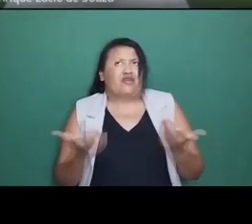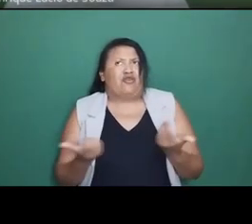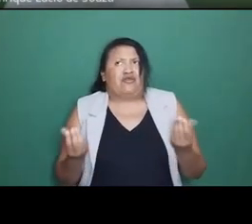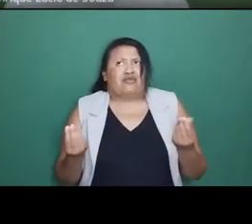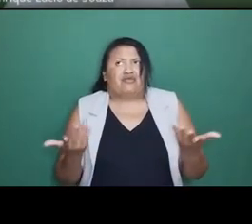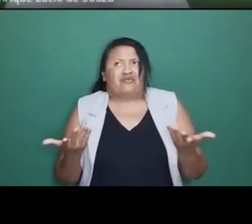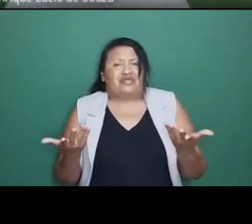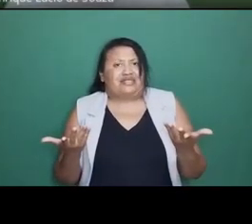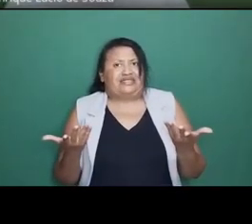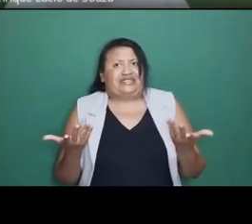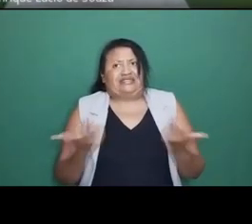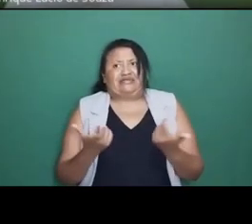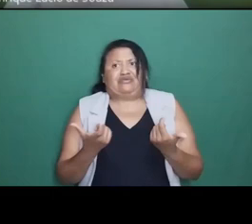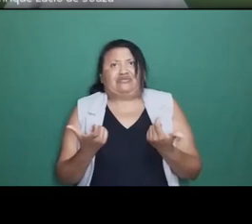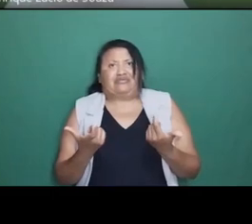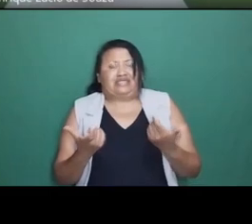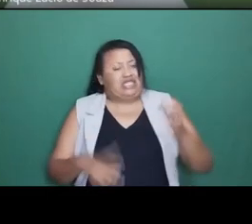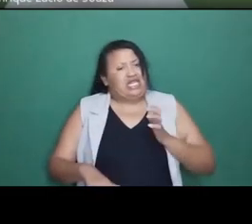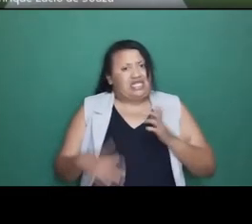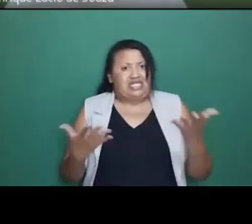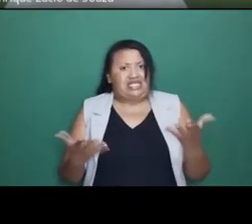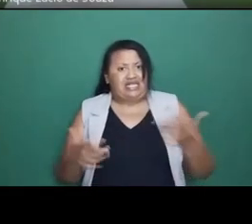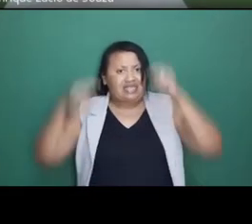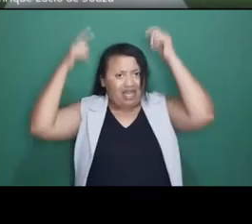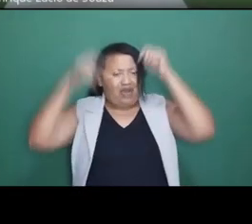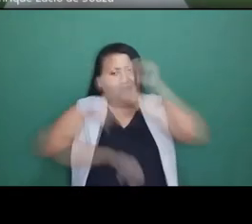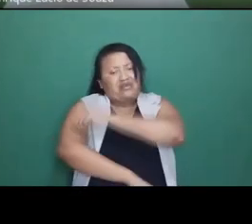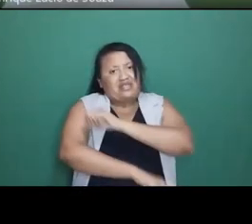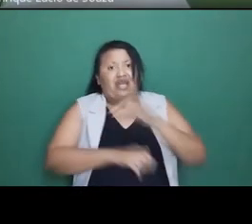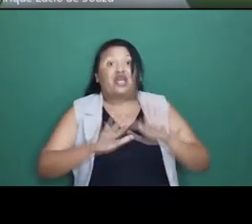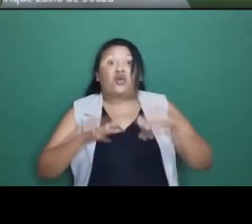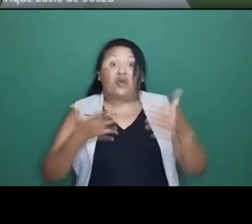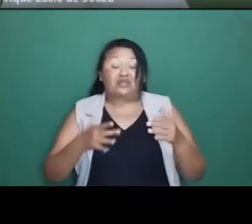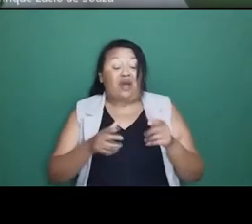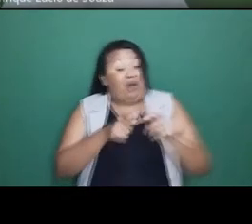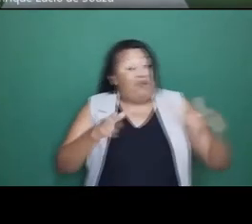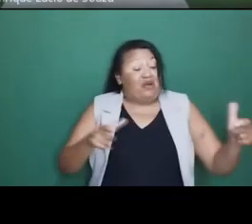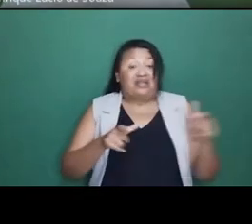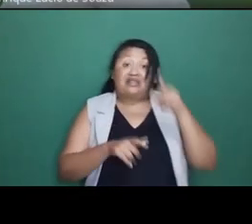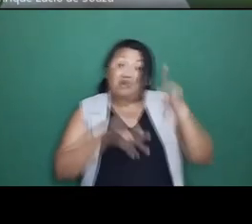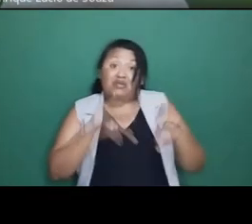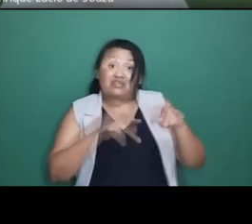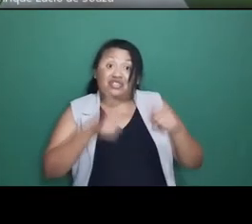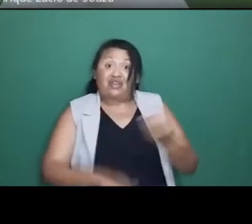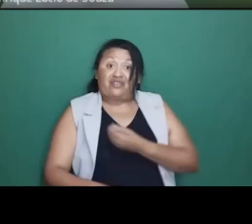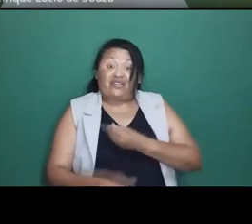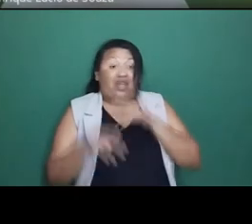Metrópole ao Rio de Janeiro Enquanto isso a maioria da população estava vivendo igual o pior do